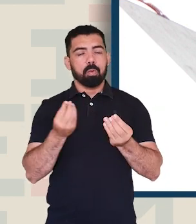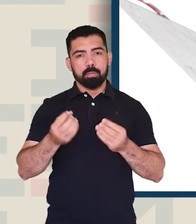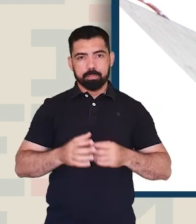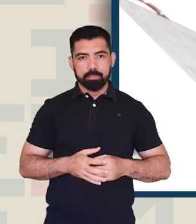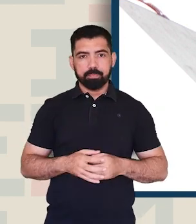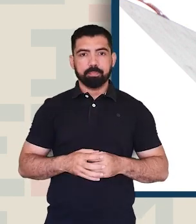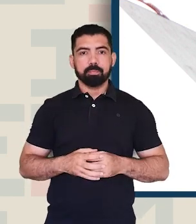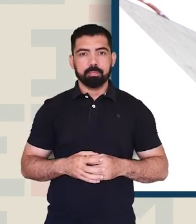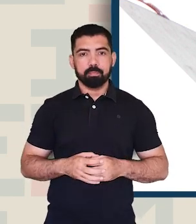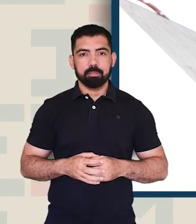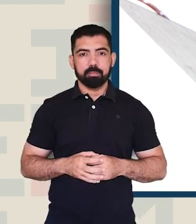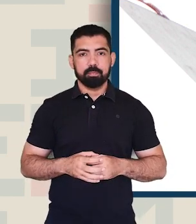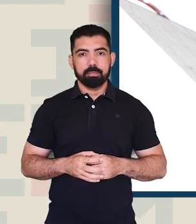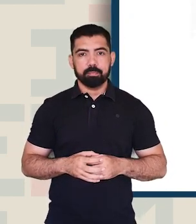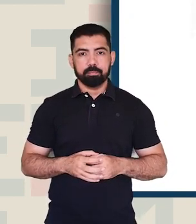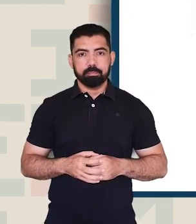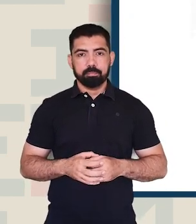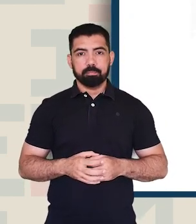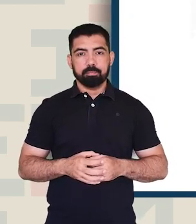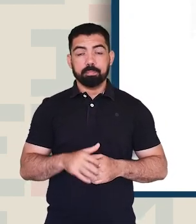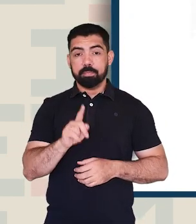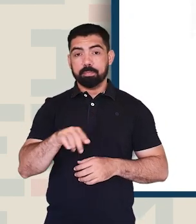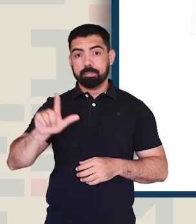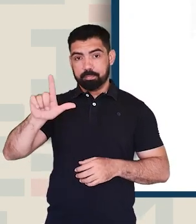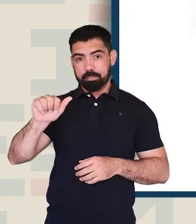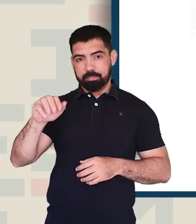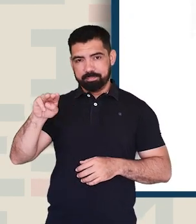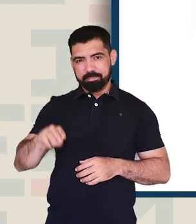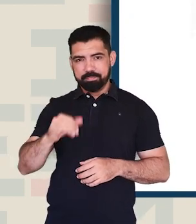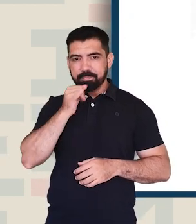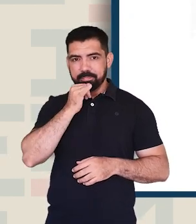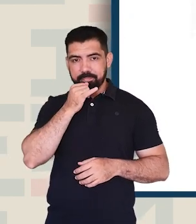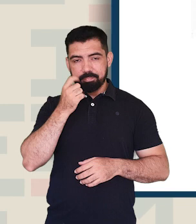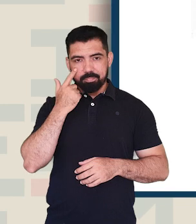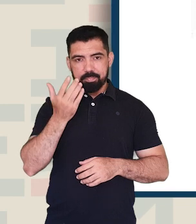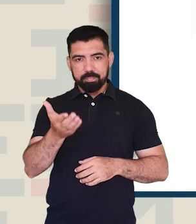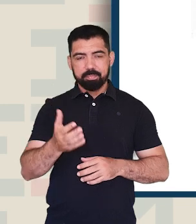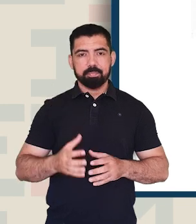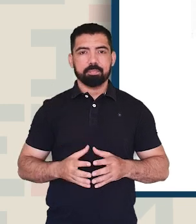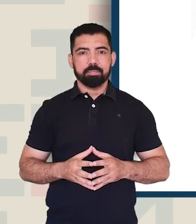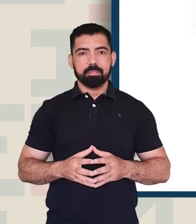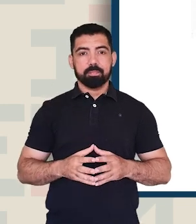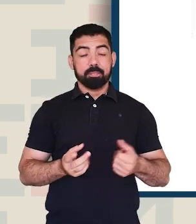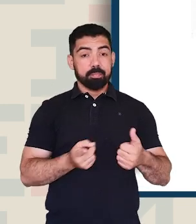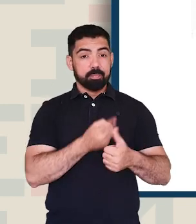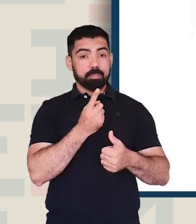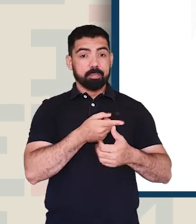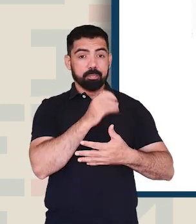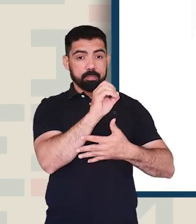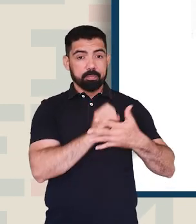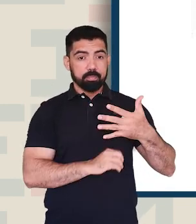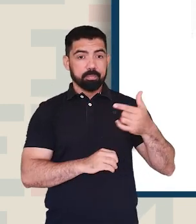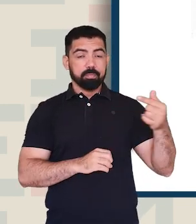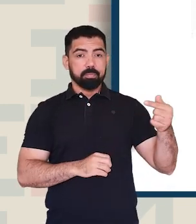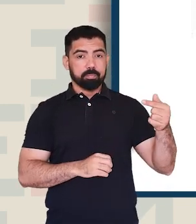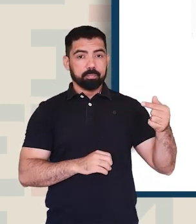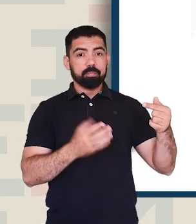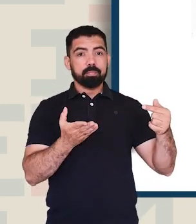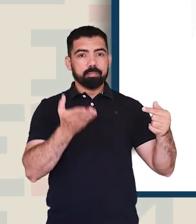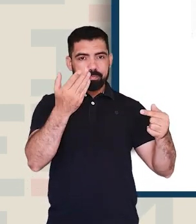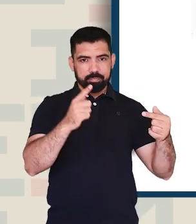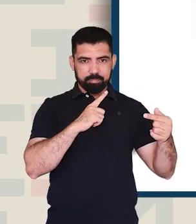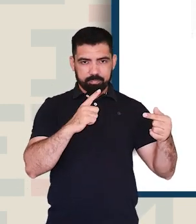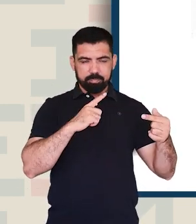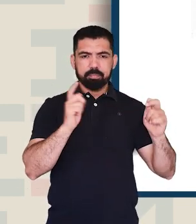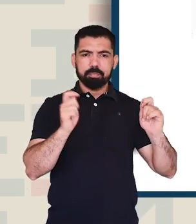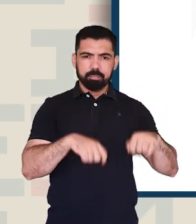seria. Então, ela em Lá menor seria, por exemplo, o primeiro acorde já é com sétima maior,